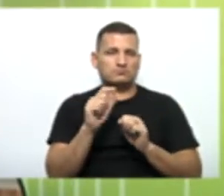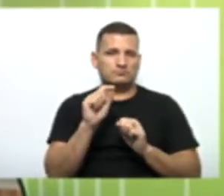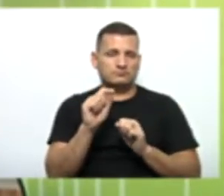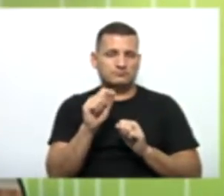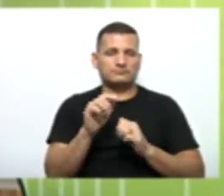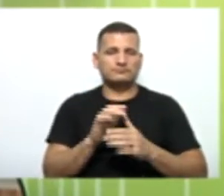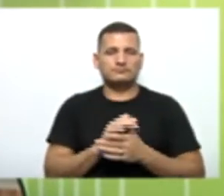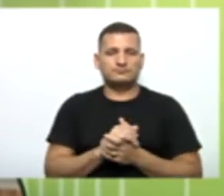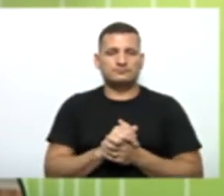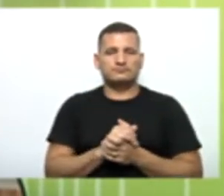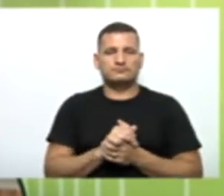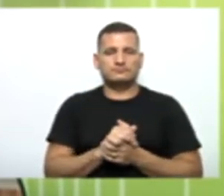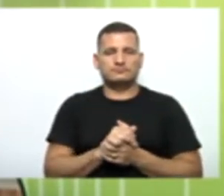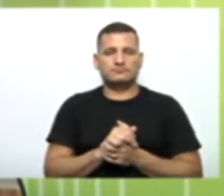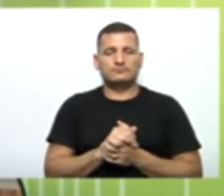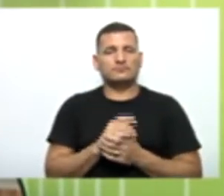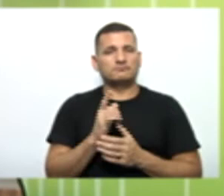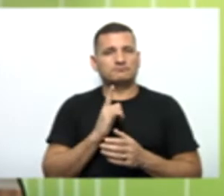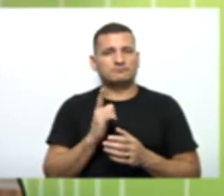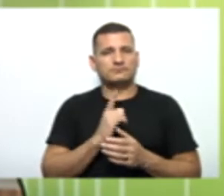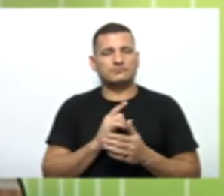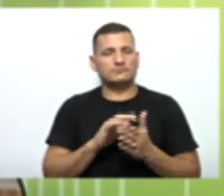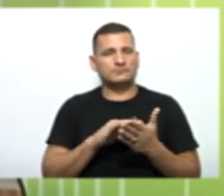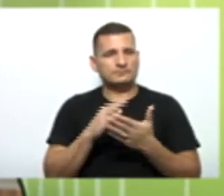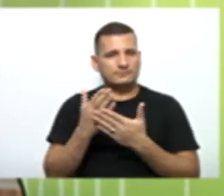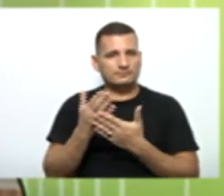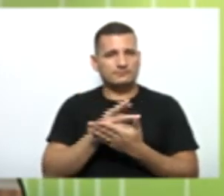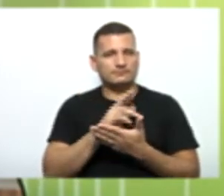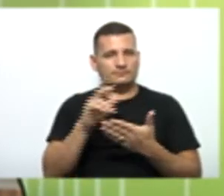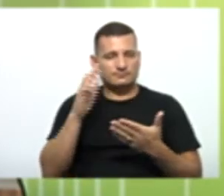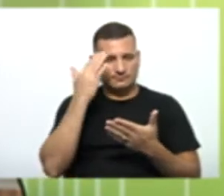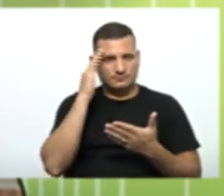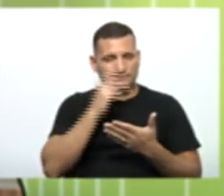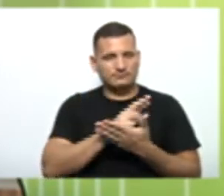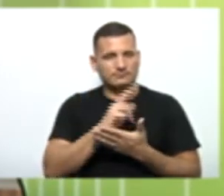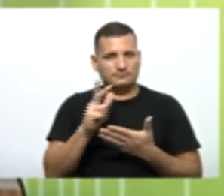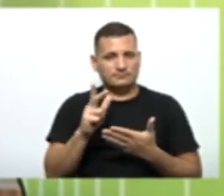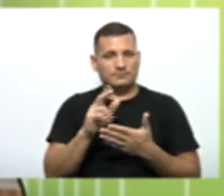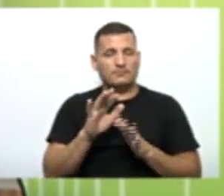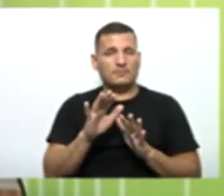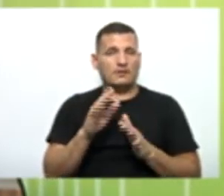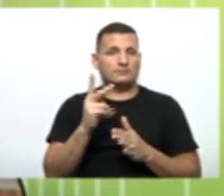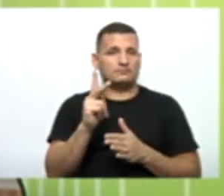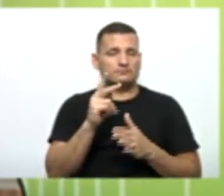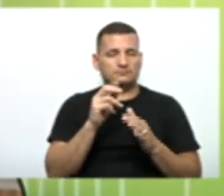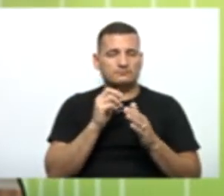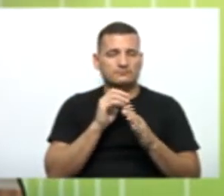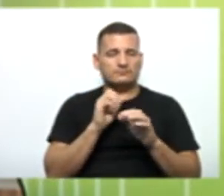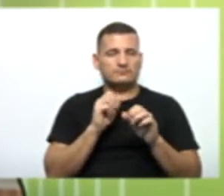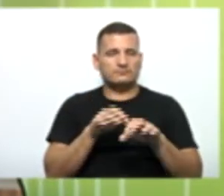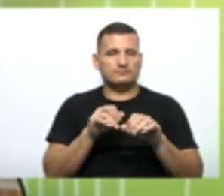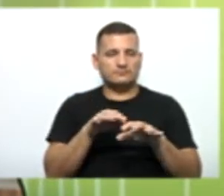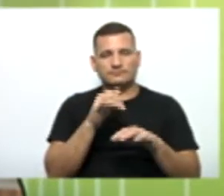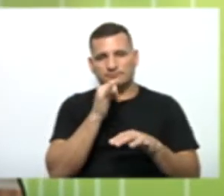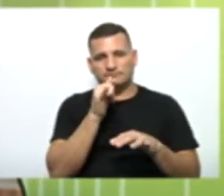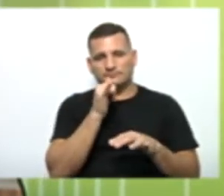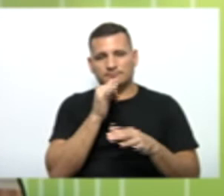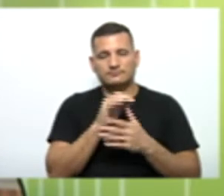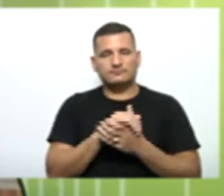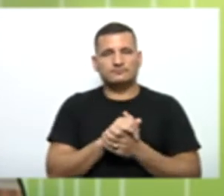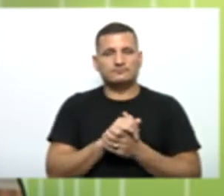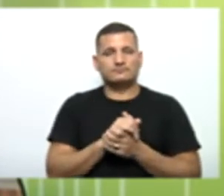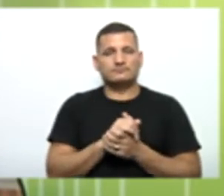eles tenham uma interpretação diferente. Mas teoricamente aí, ó, na sua aula, por exemplo, um aluno,